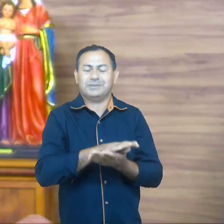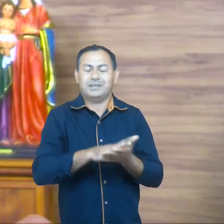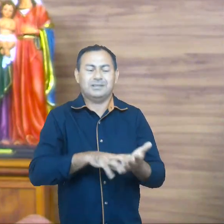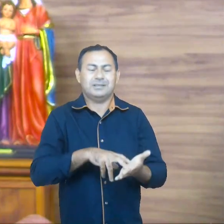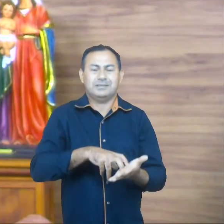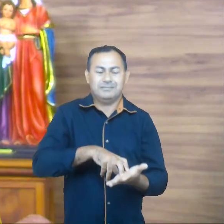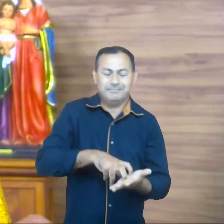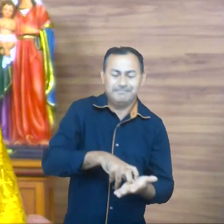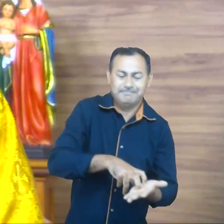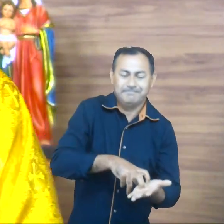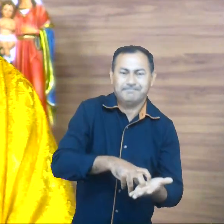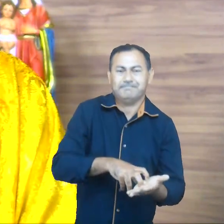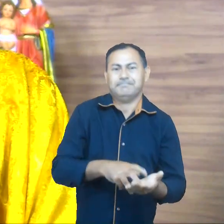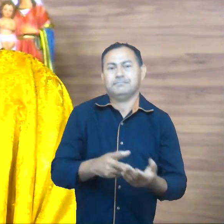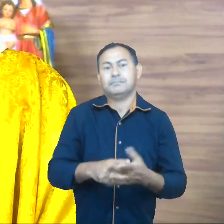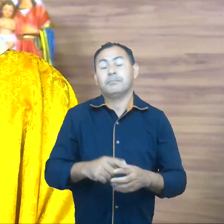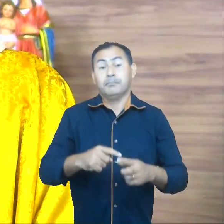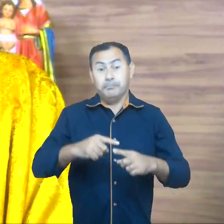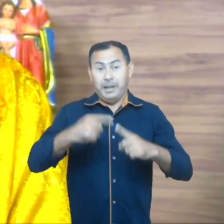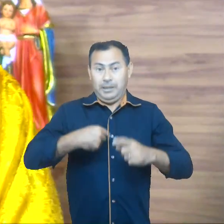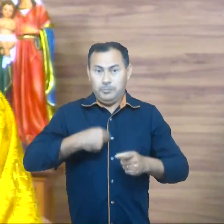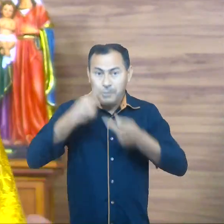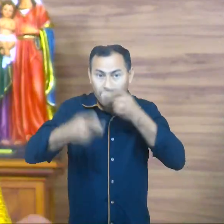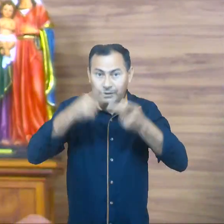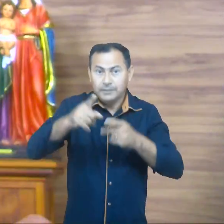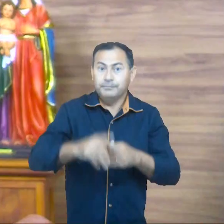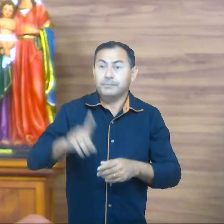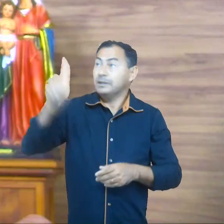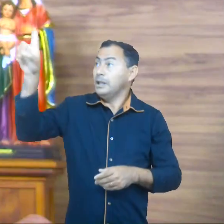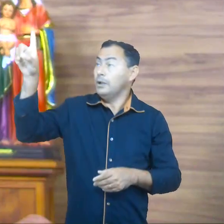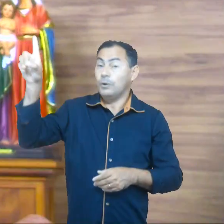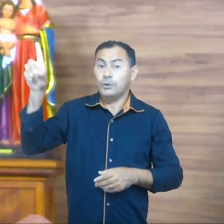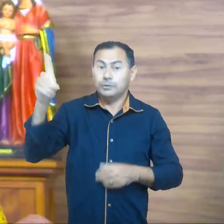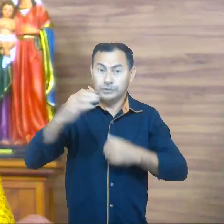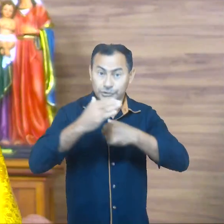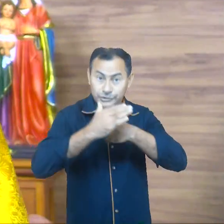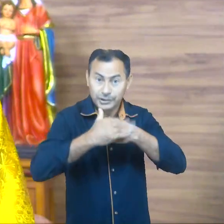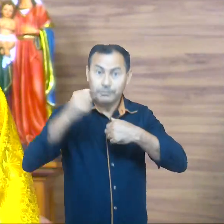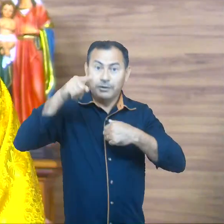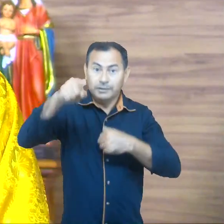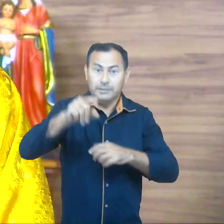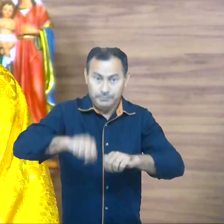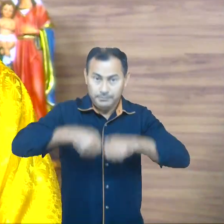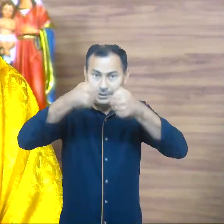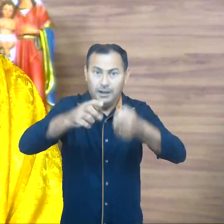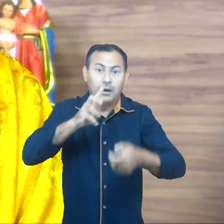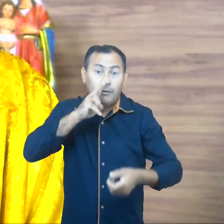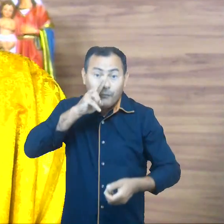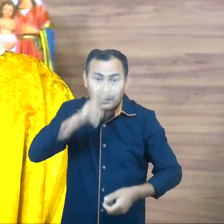Mas eu vou dizer uma coisa para você: Deus te trouxe aqui para te fortalecer.